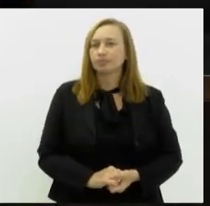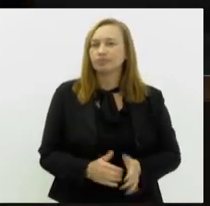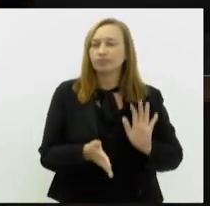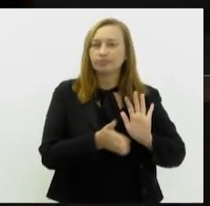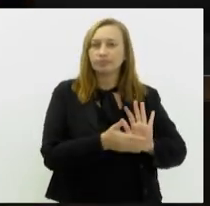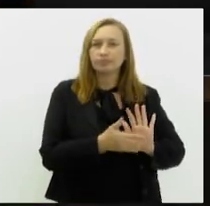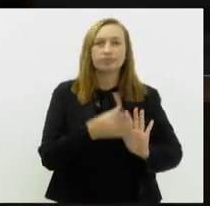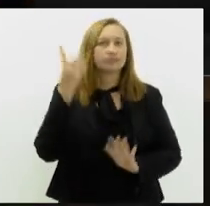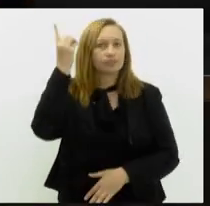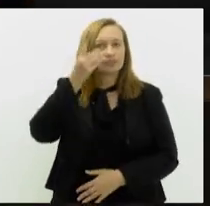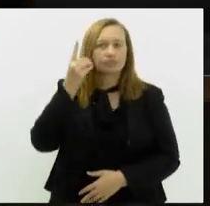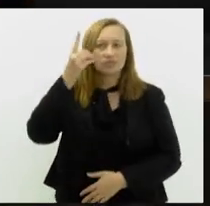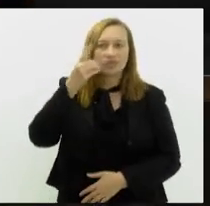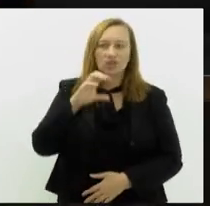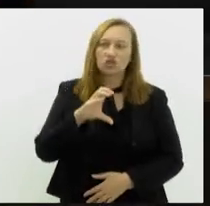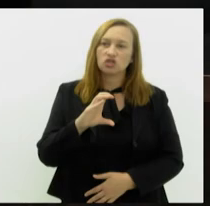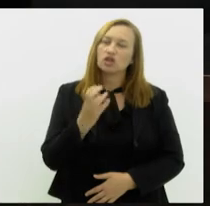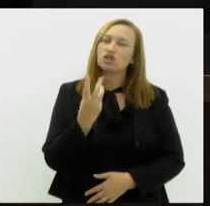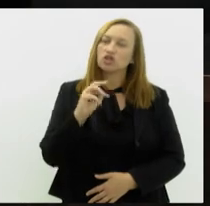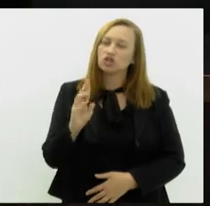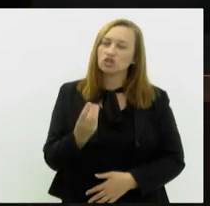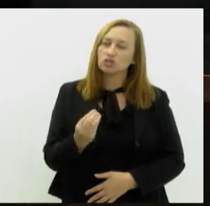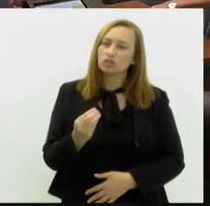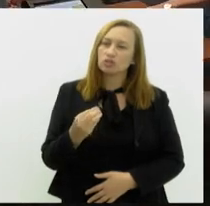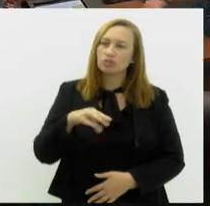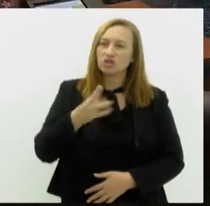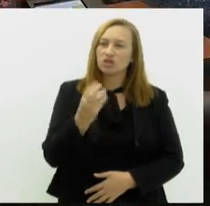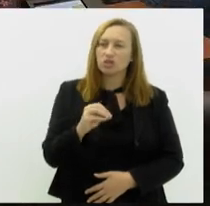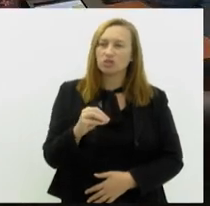Proposto pelo deputado Chico Machado ao Estado do Rio Grande do Sul.